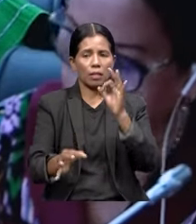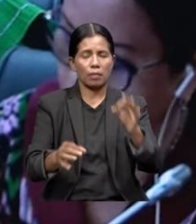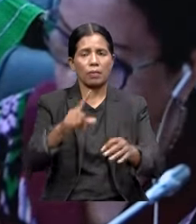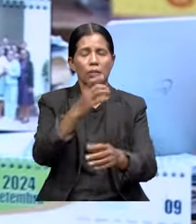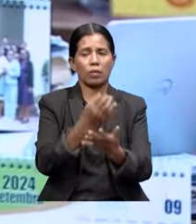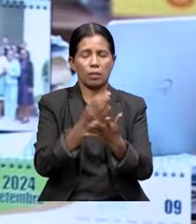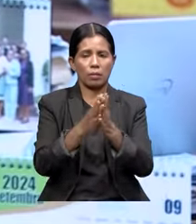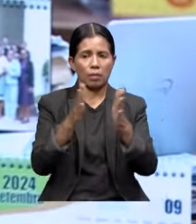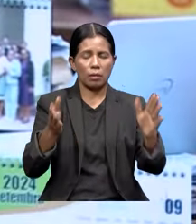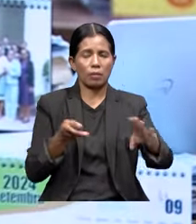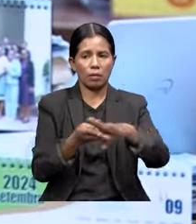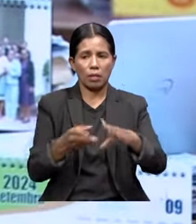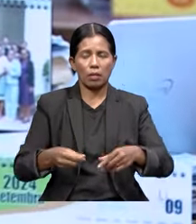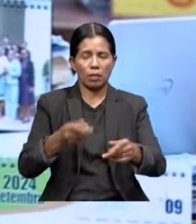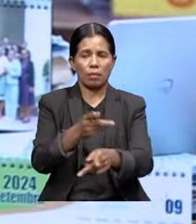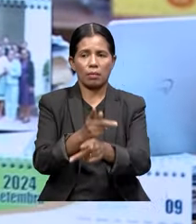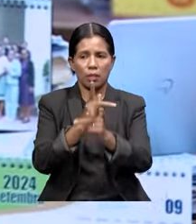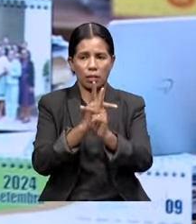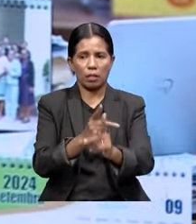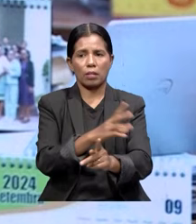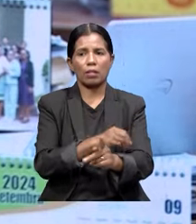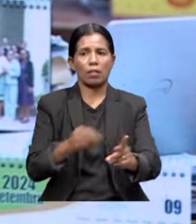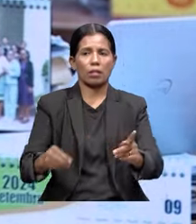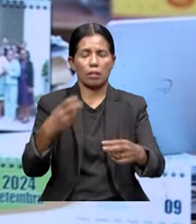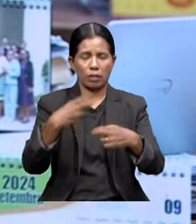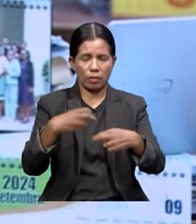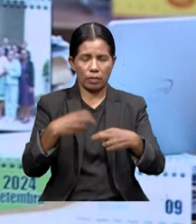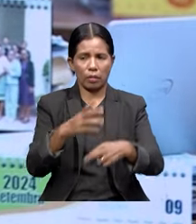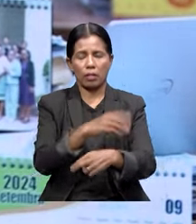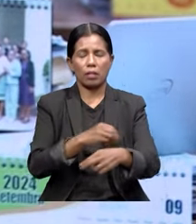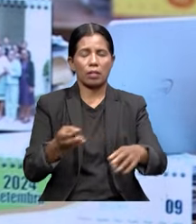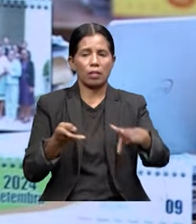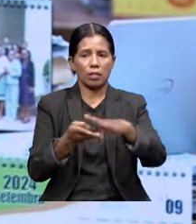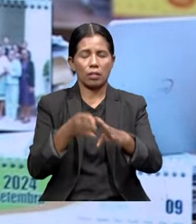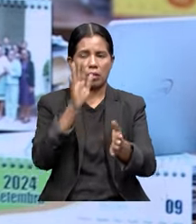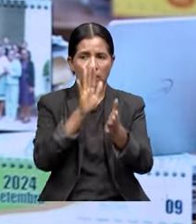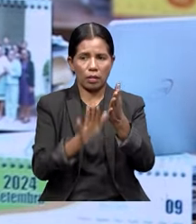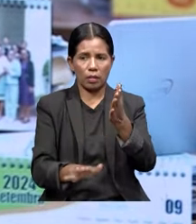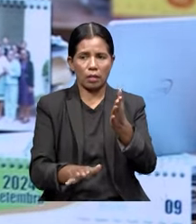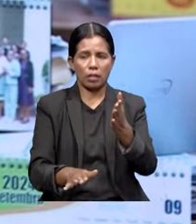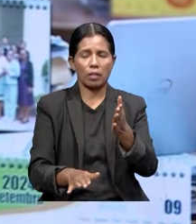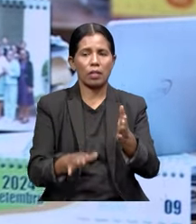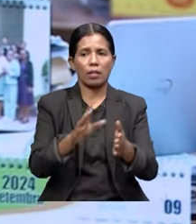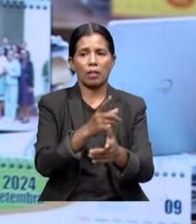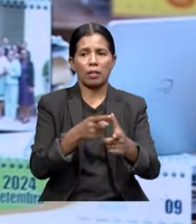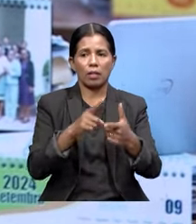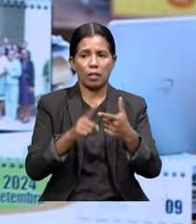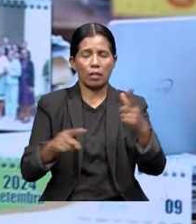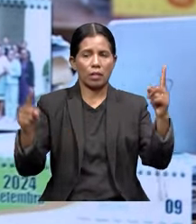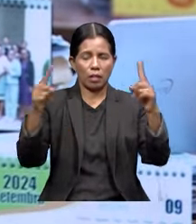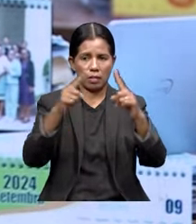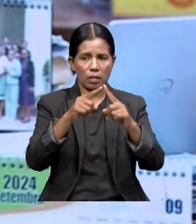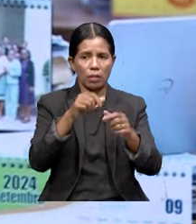bot, quando o banco for crédito para se afeta bancar, capital adequacy ratio, se menos